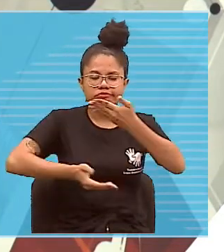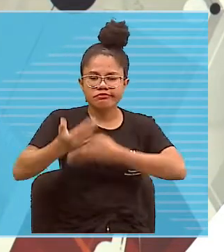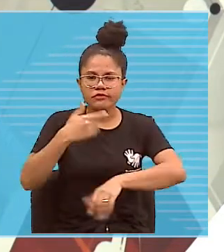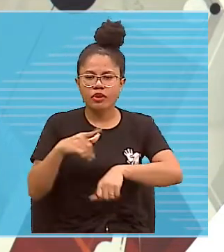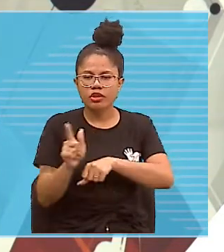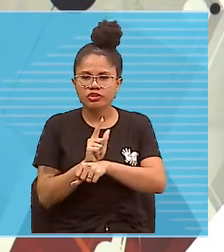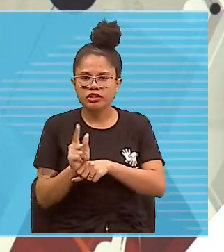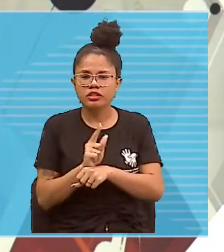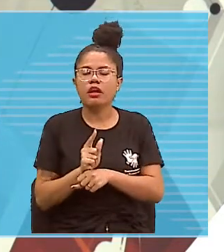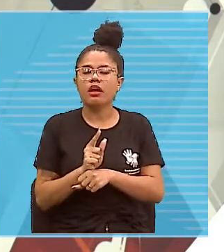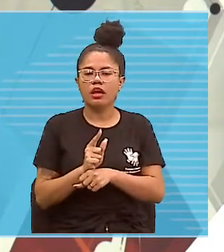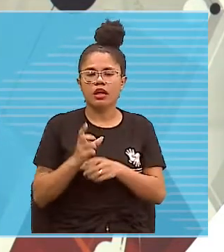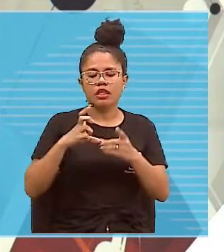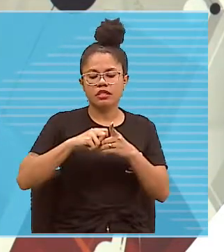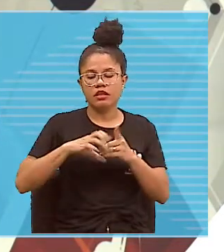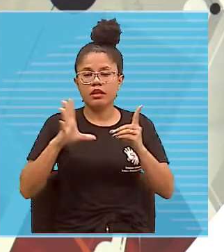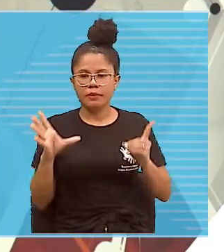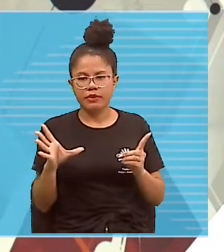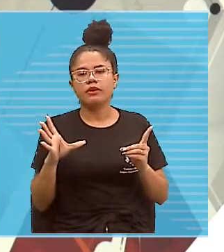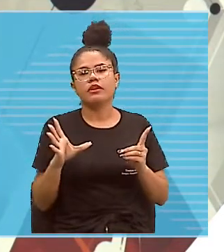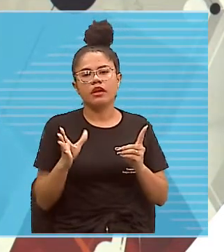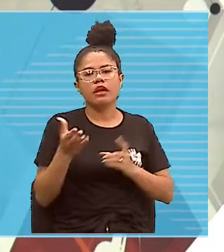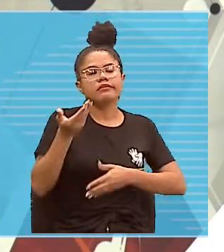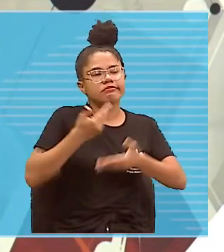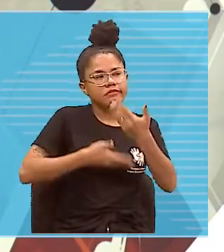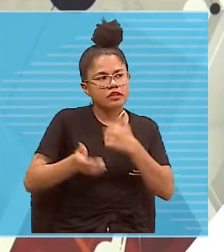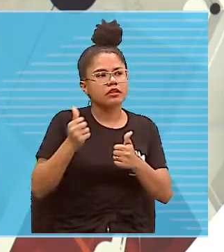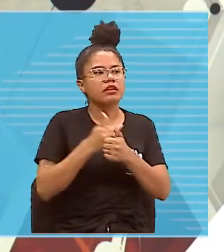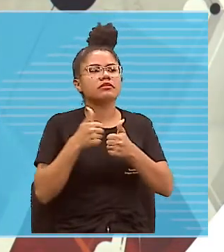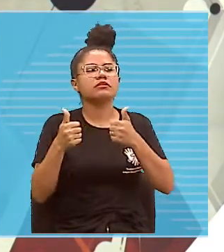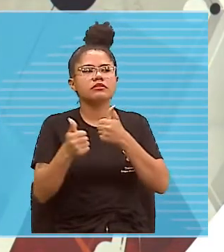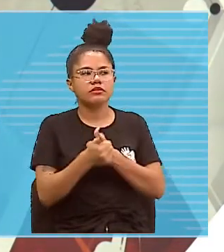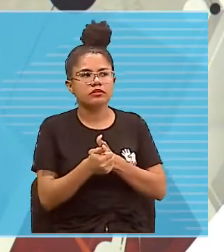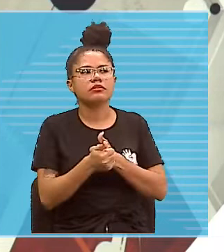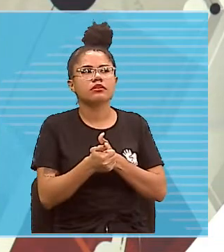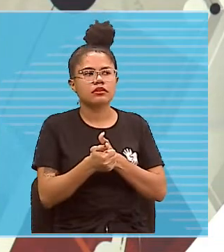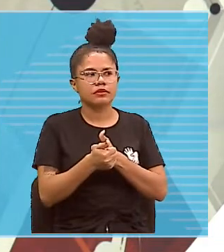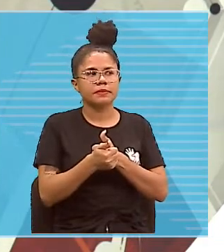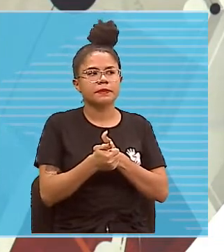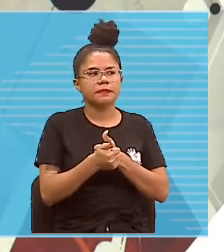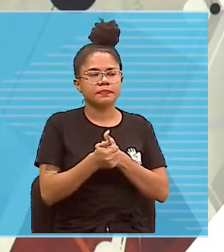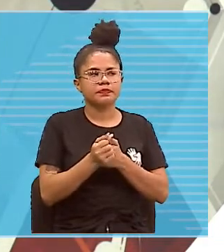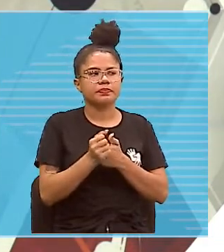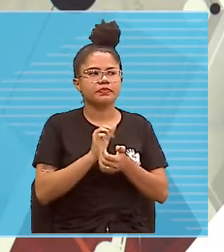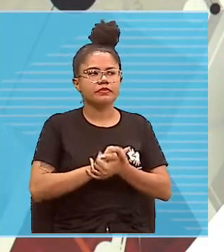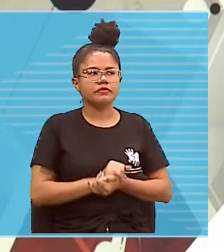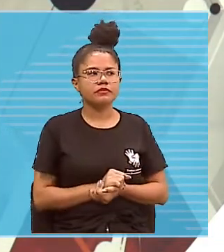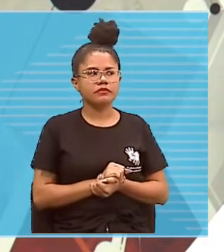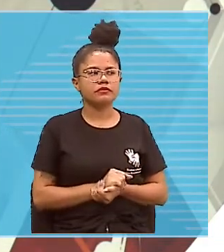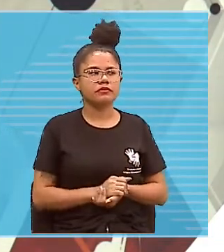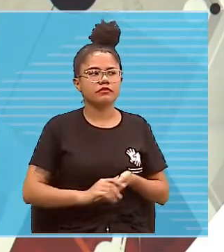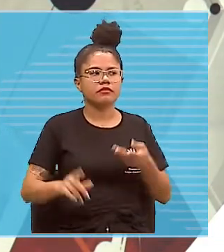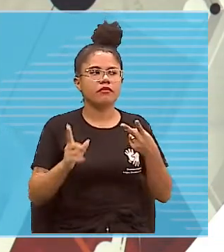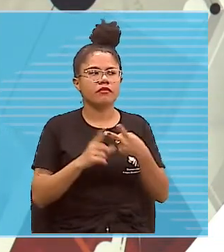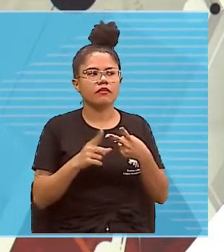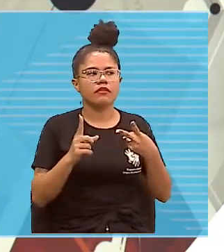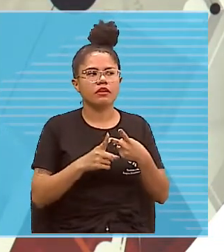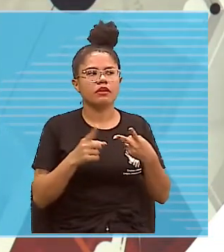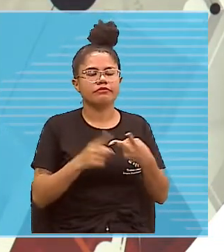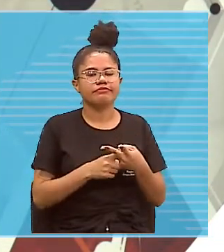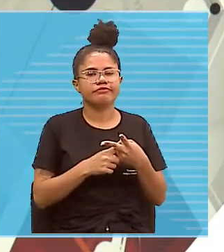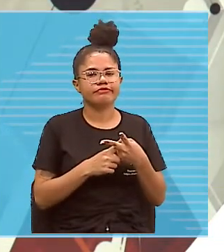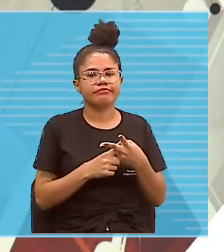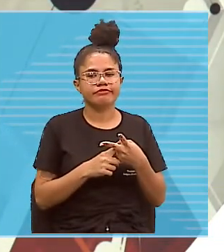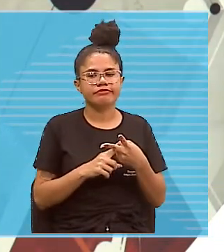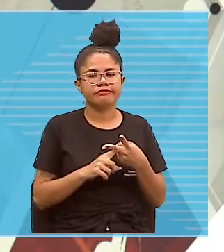favorece o protagonismo juvenil que a gente está falando, tá certo? E aí, criação de projetos. Quem de